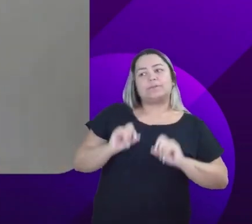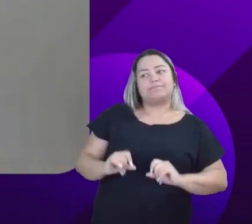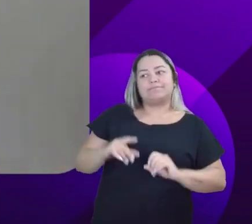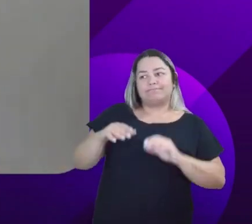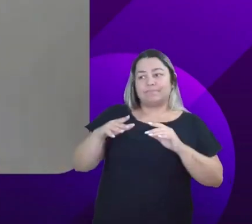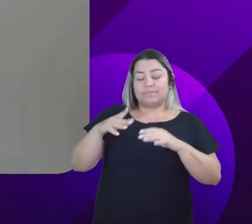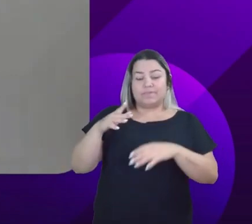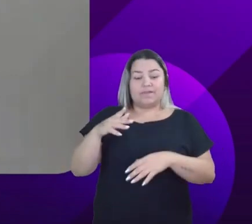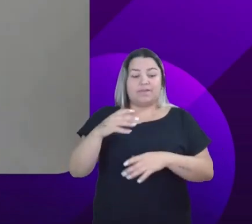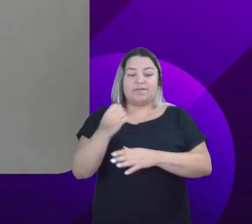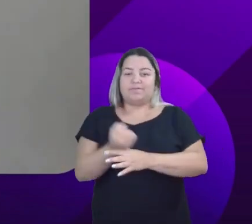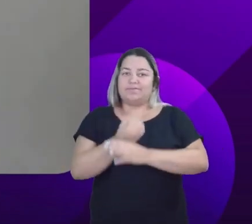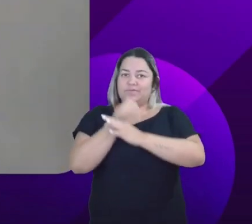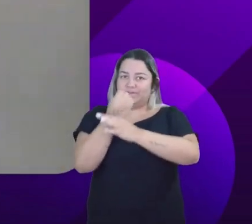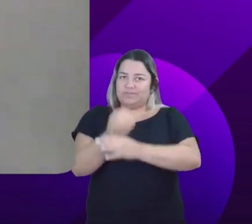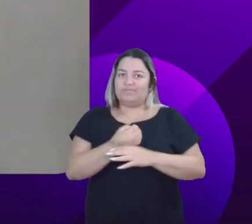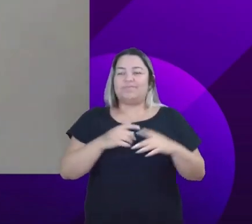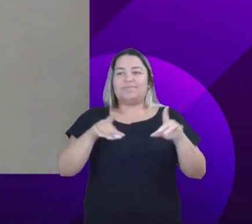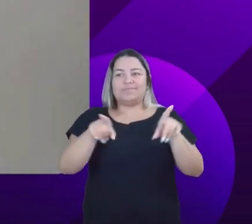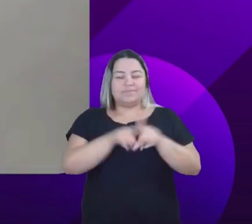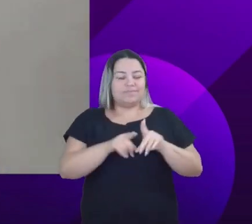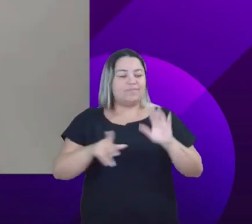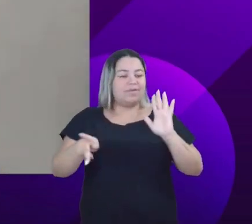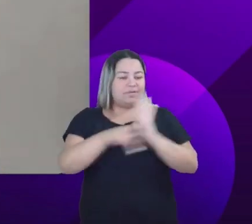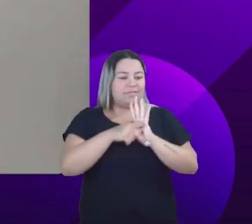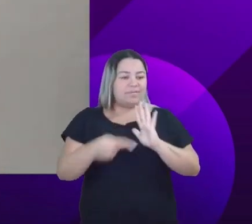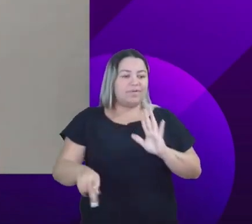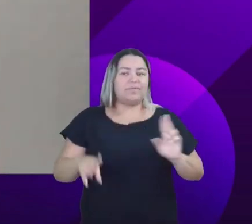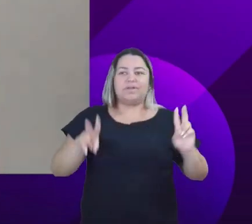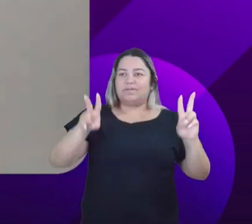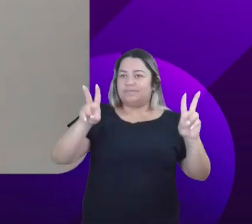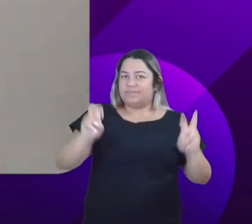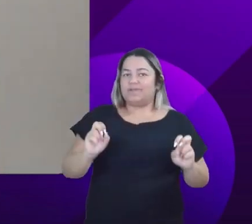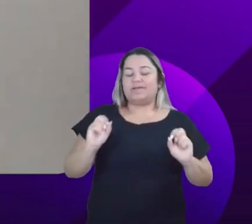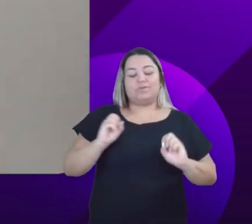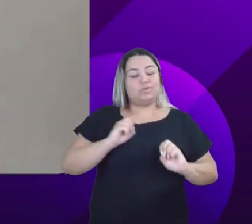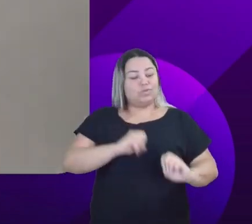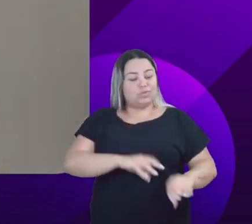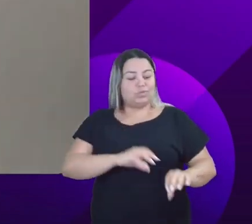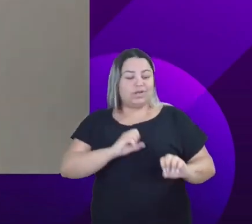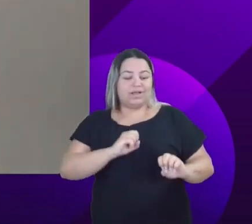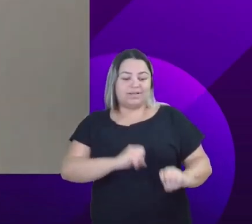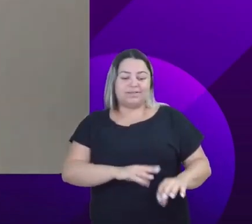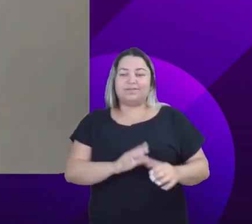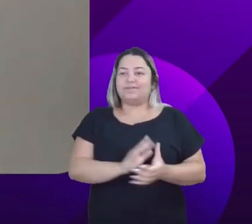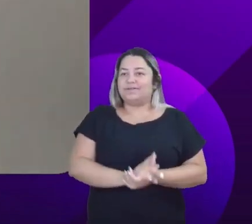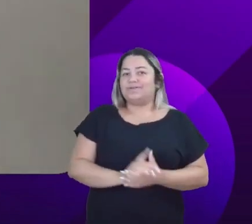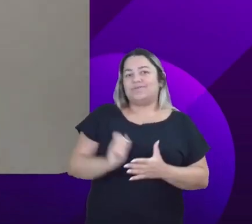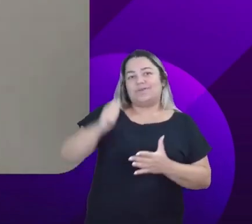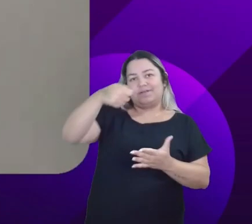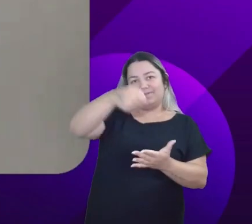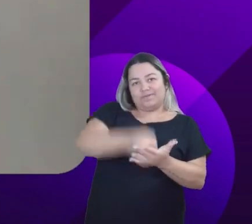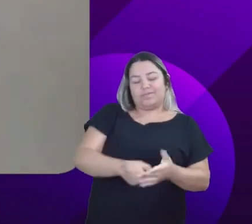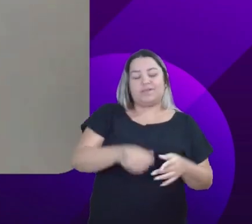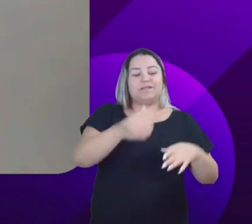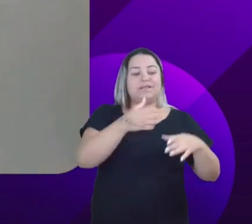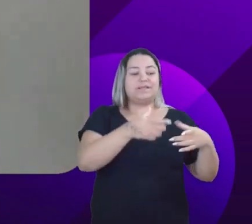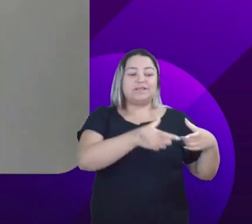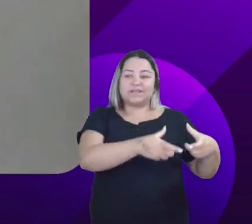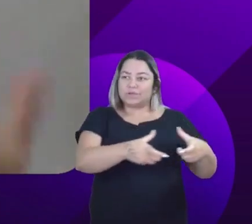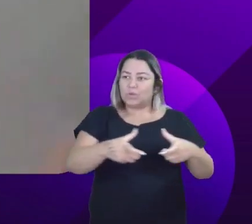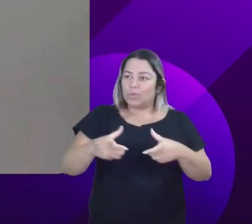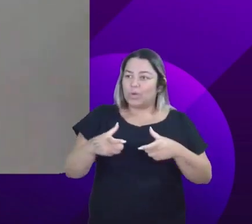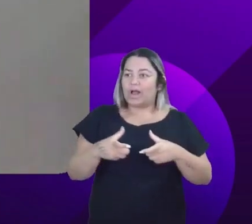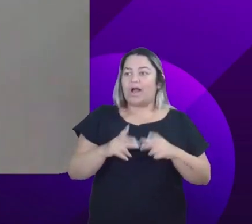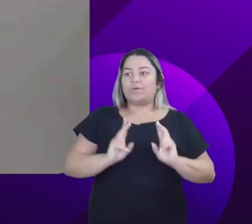à segurança, no que diz respeito à própria temática da educação, de garantir nesses espaços